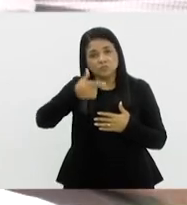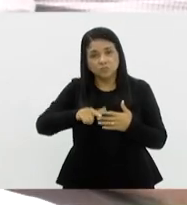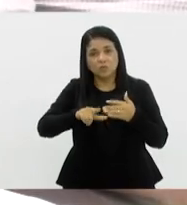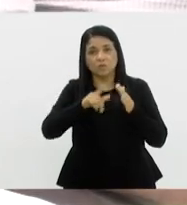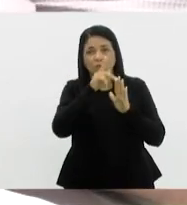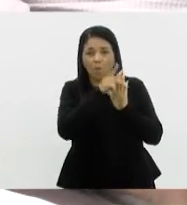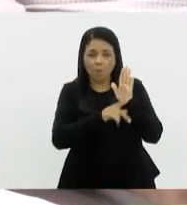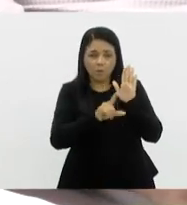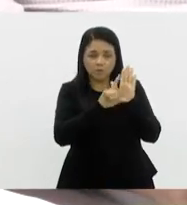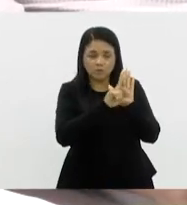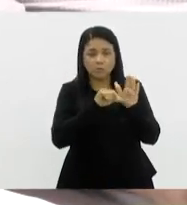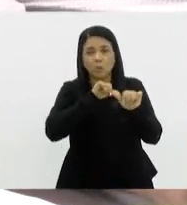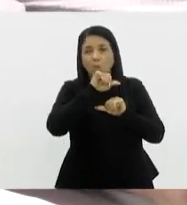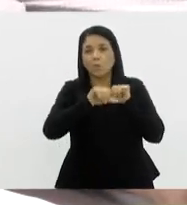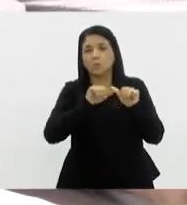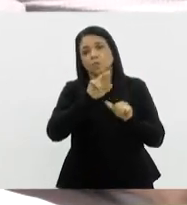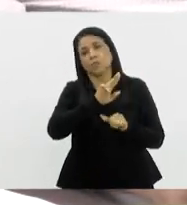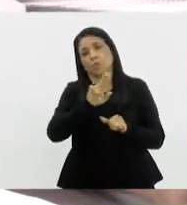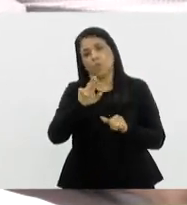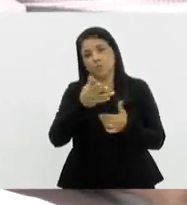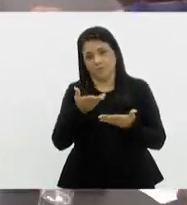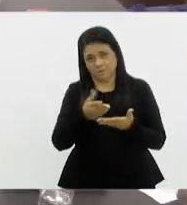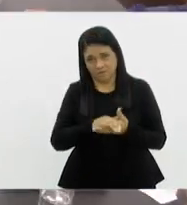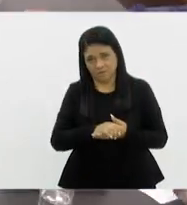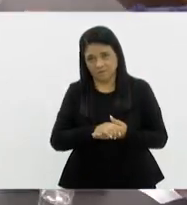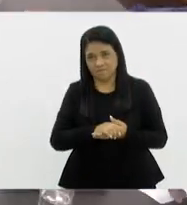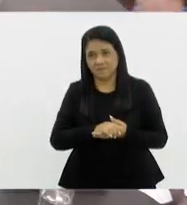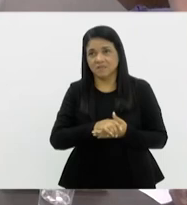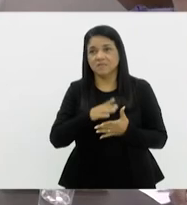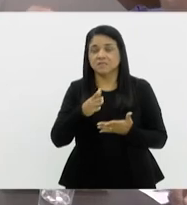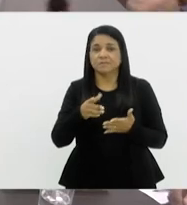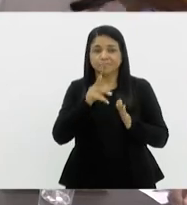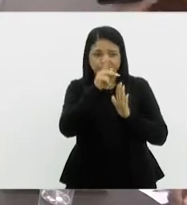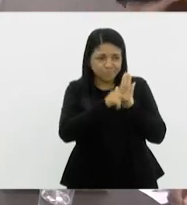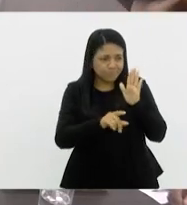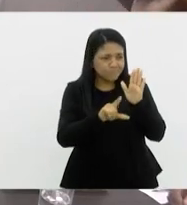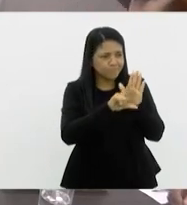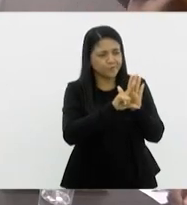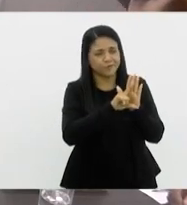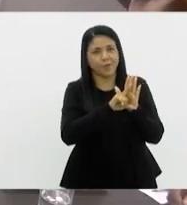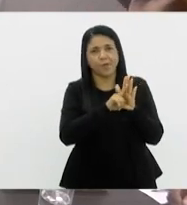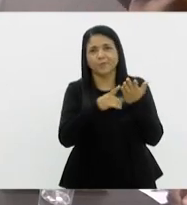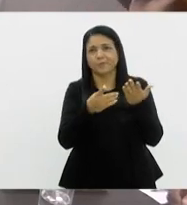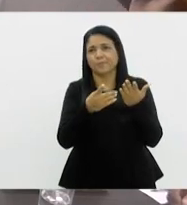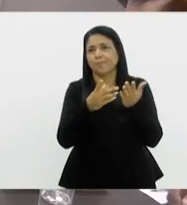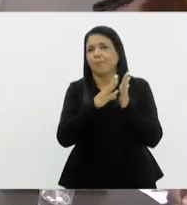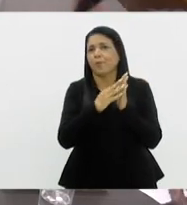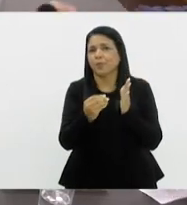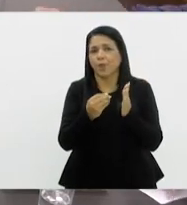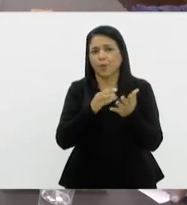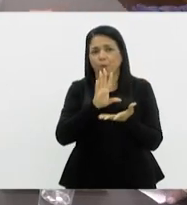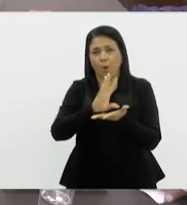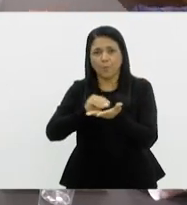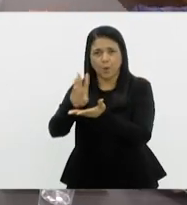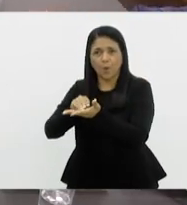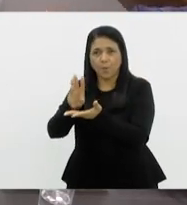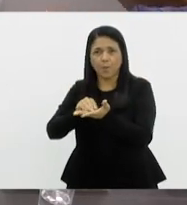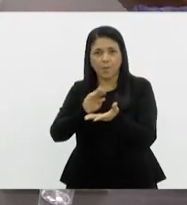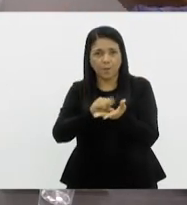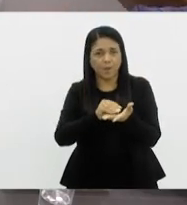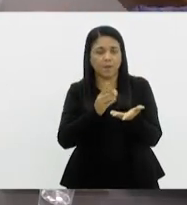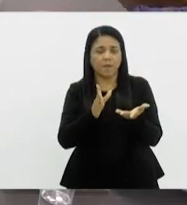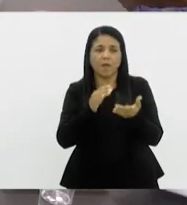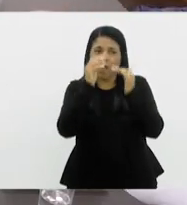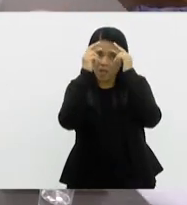outra denominação que nós todos votaremos. Se não vira moda esses projetos... estapafúrdios, digamos assim, exóticos. Com todo respeito, exóticos, com todo